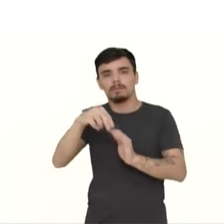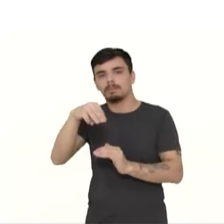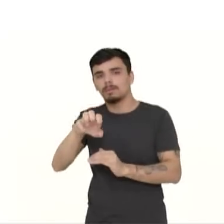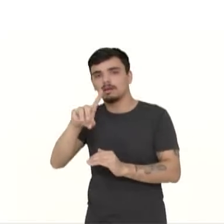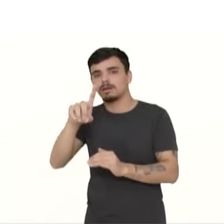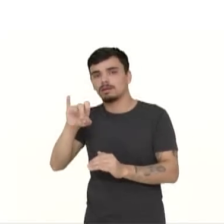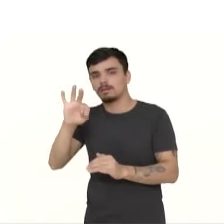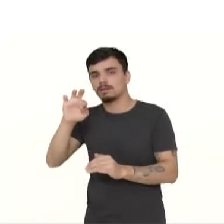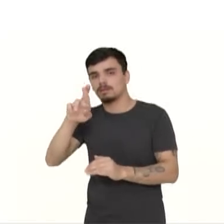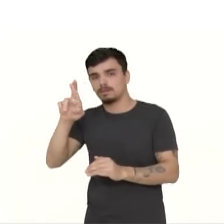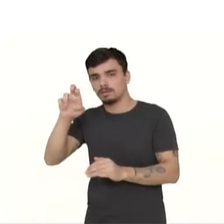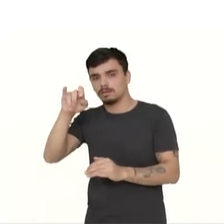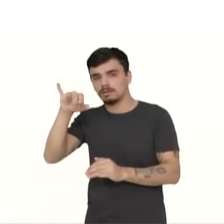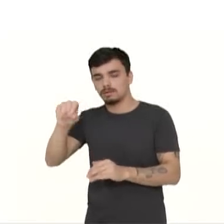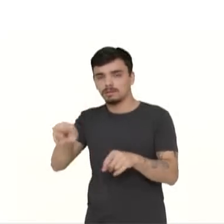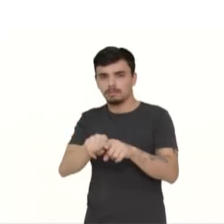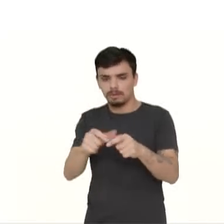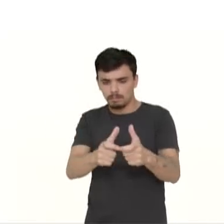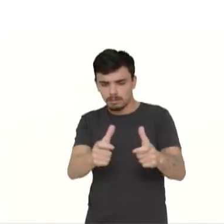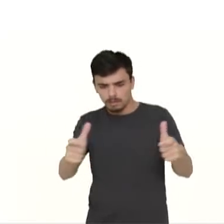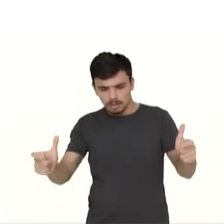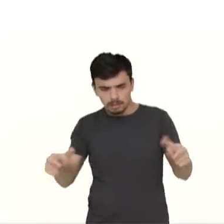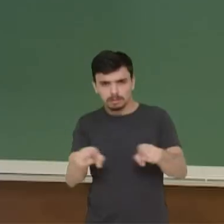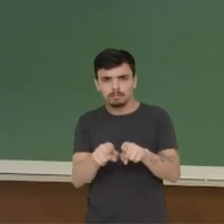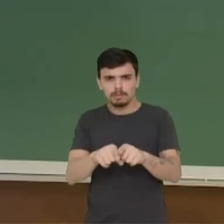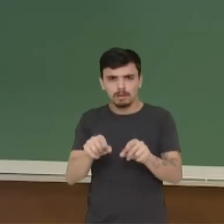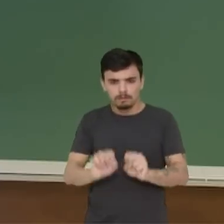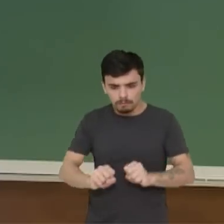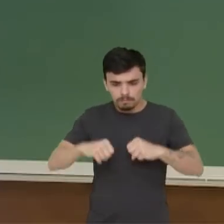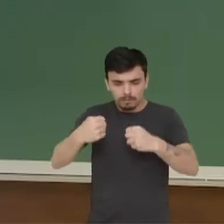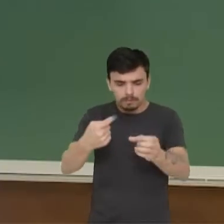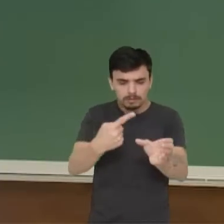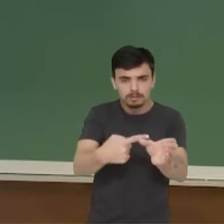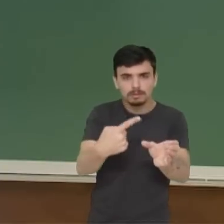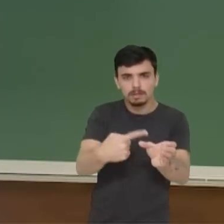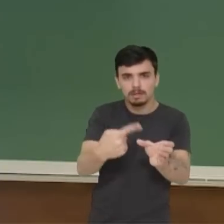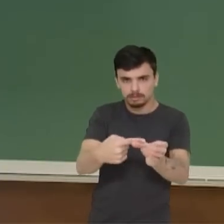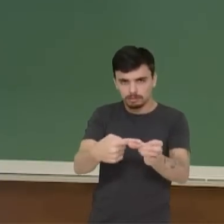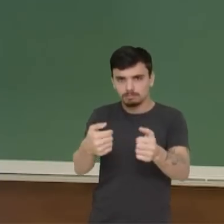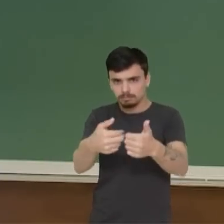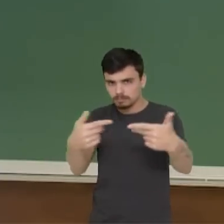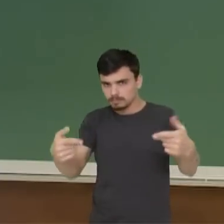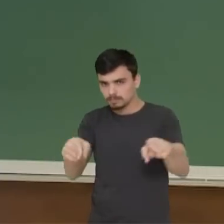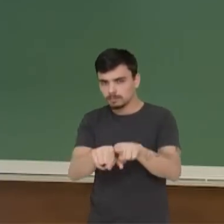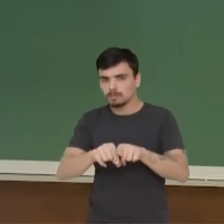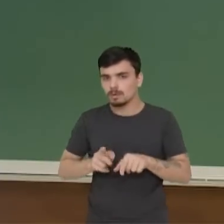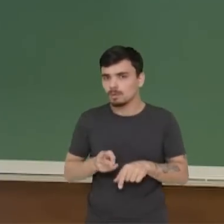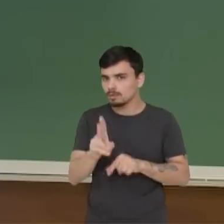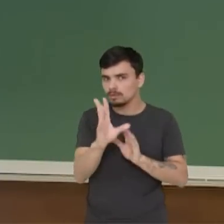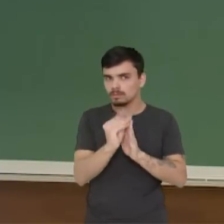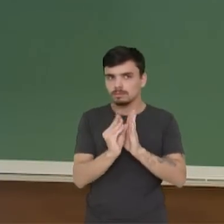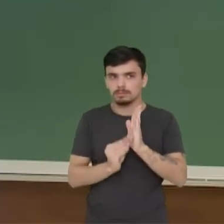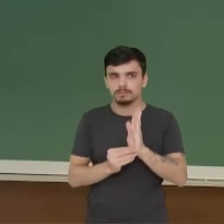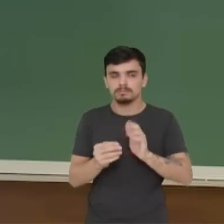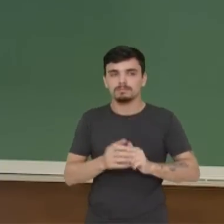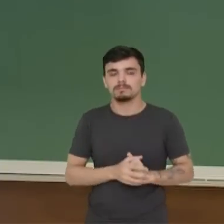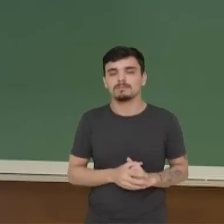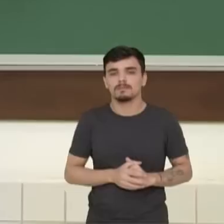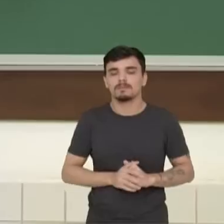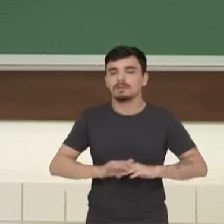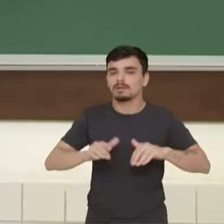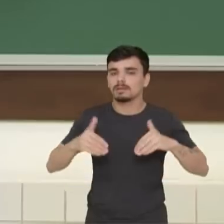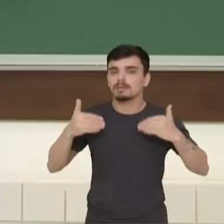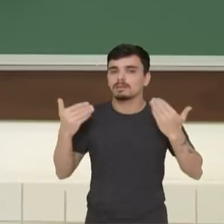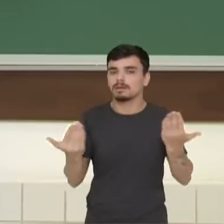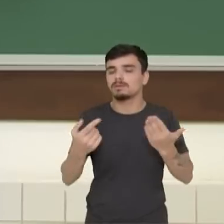comércio vai aumentar, isso vai fortalecer as cidades, o urbanismo, né? Vamos seguir para o nosso conteúdo? E